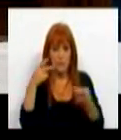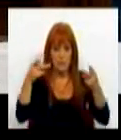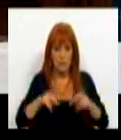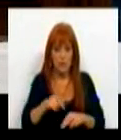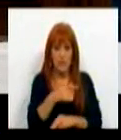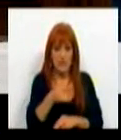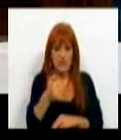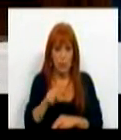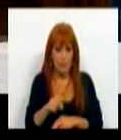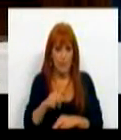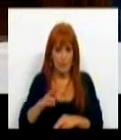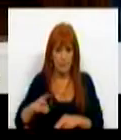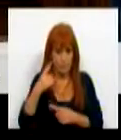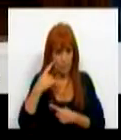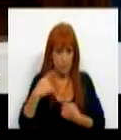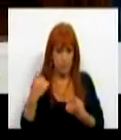950. Não é?